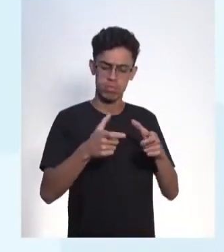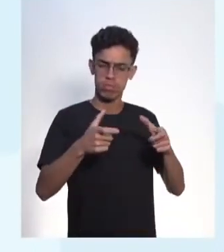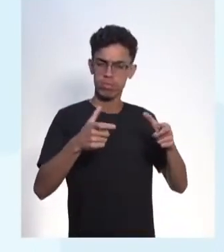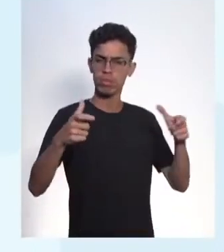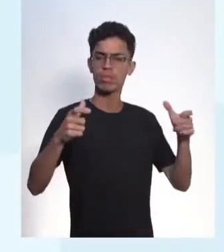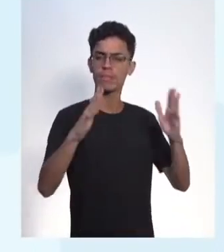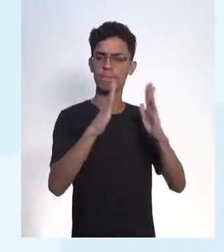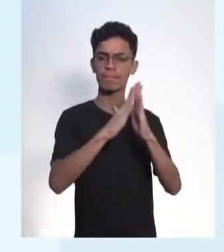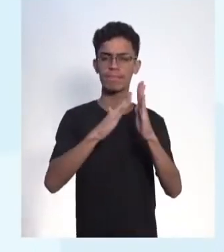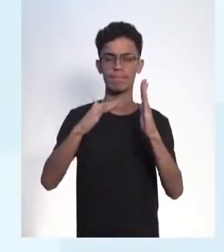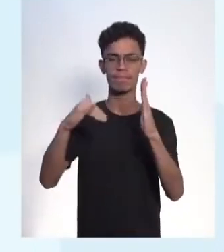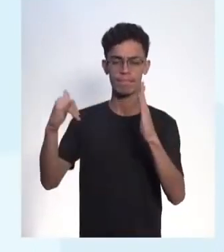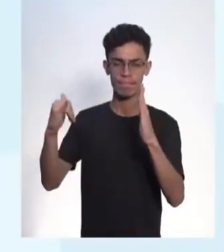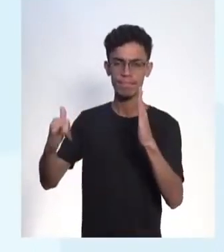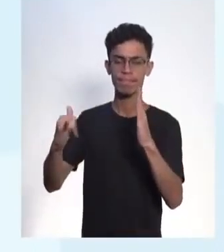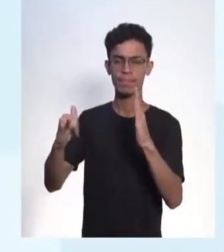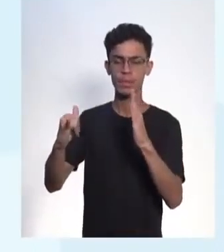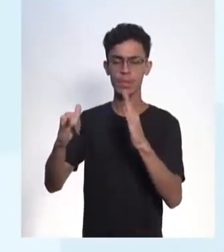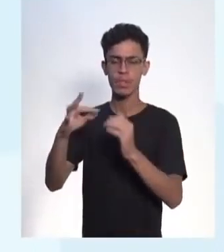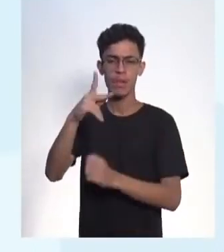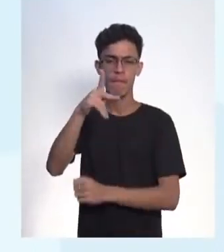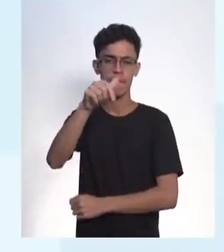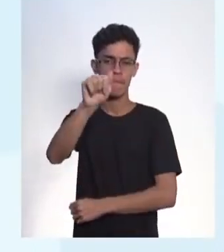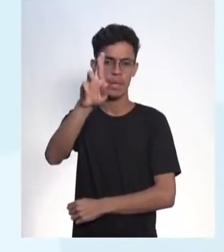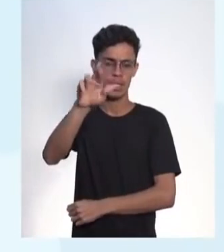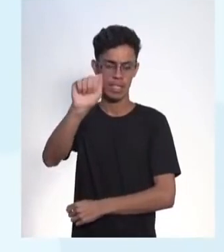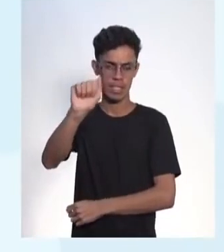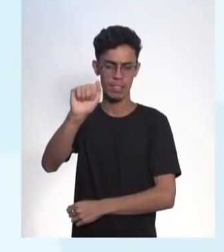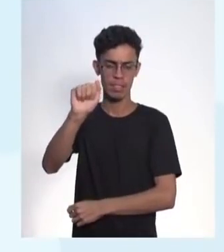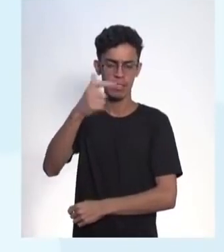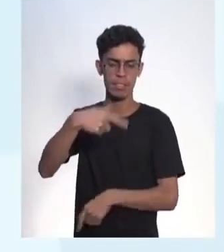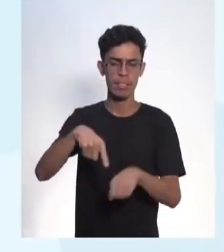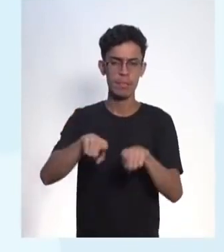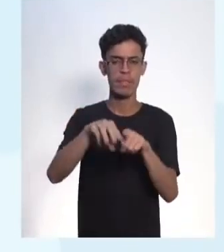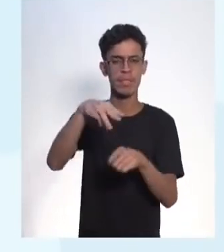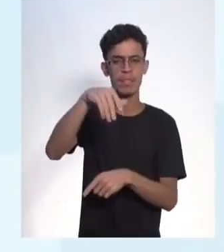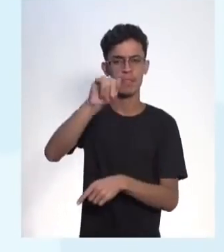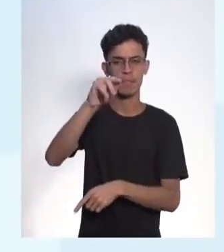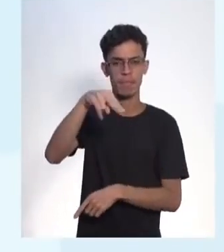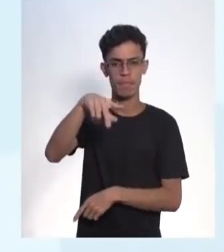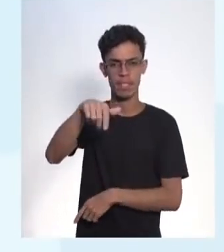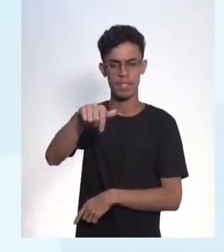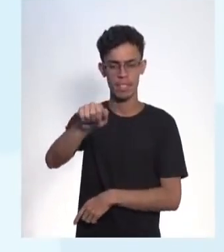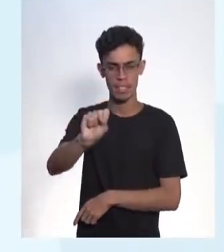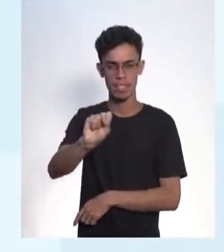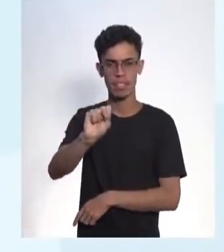embora nós teremos quilombos no Pará, em Minas Gerais, teremos